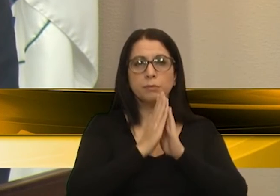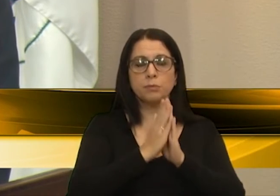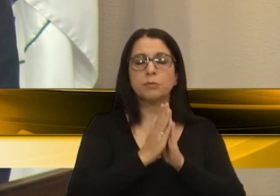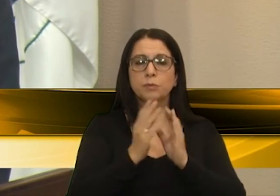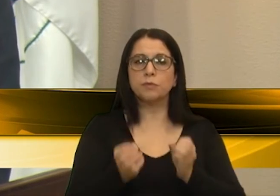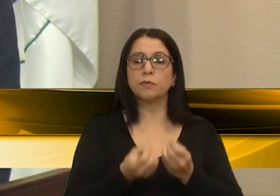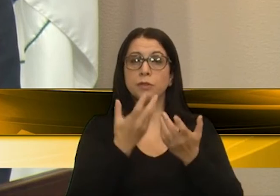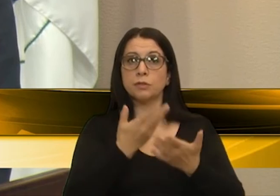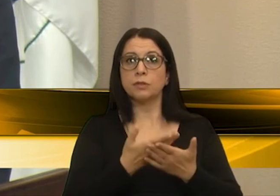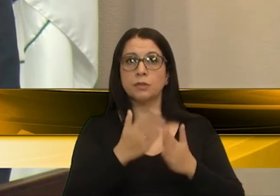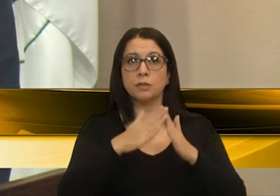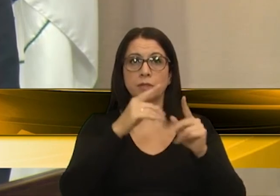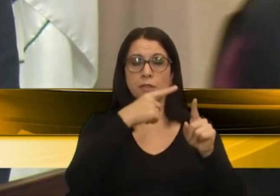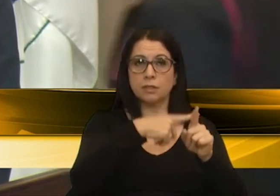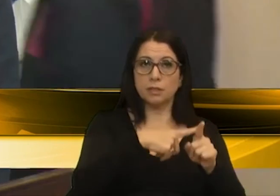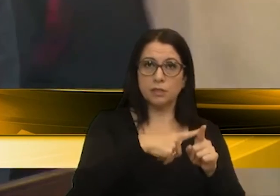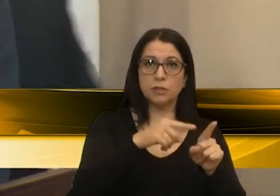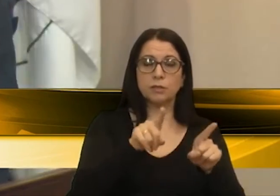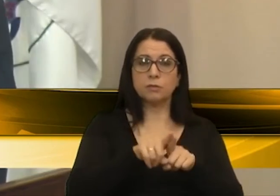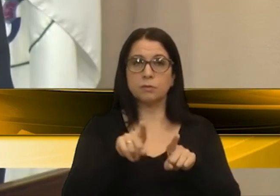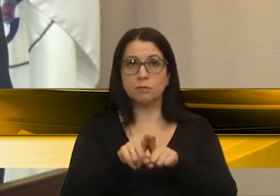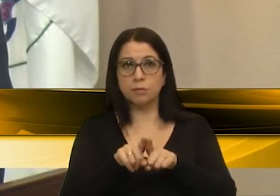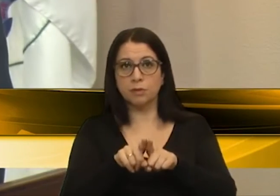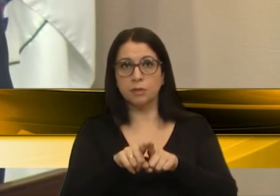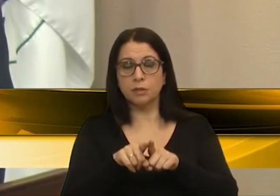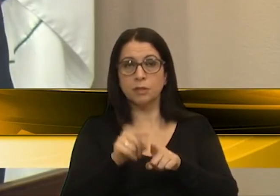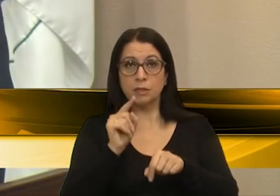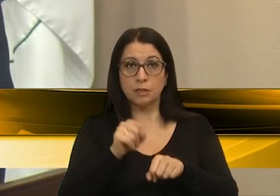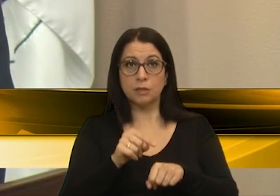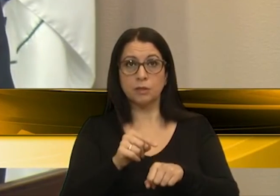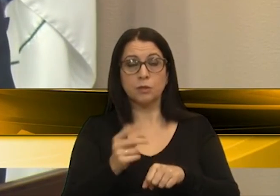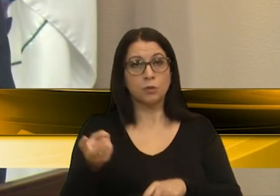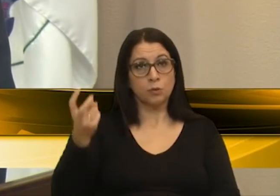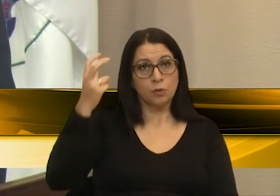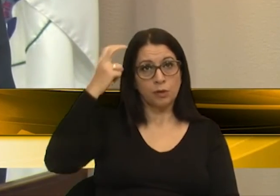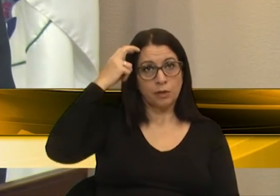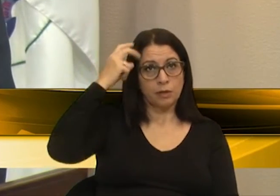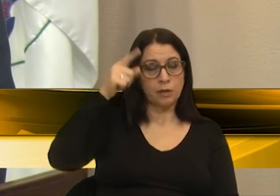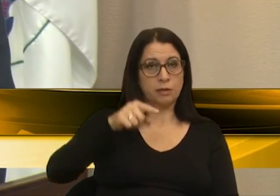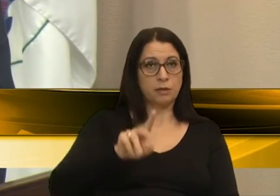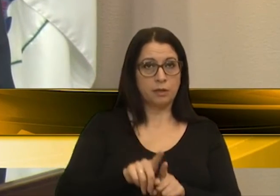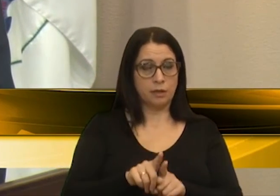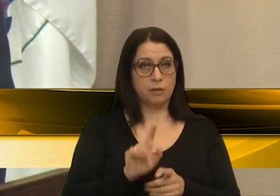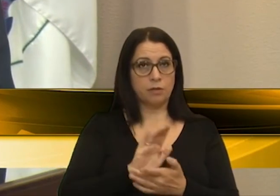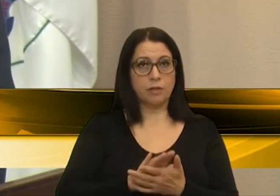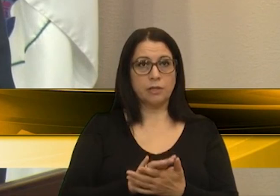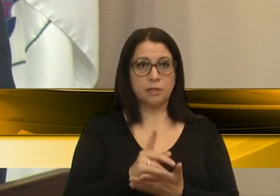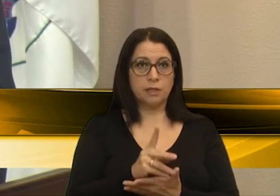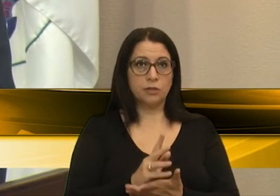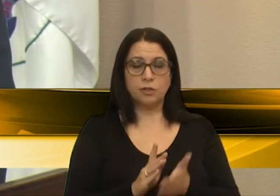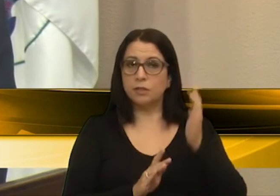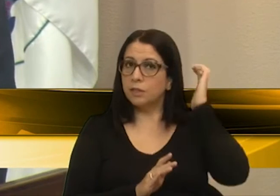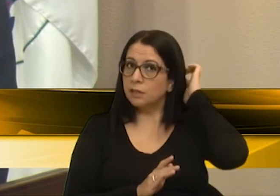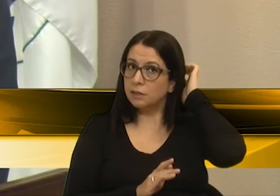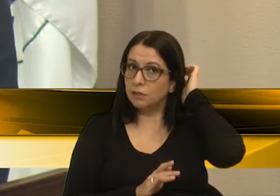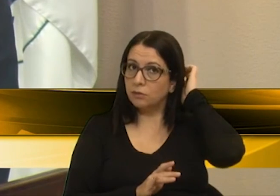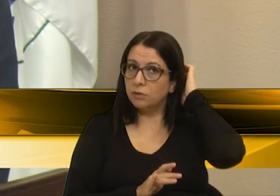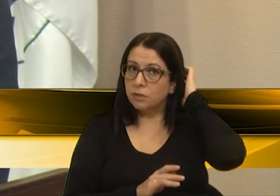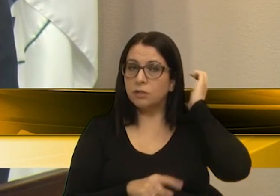celebrações nas igrejas, né, mas também desse ponto de vista cultural, através dessa Via Sacra, da nossa